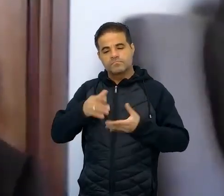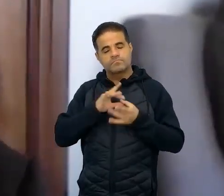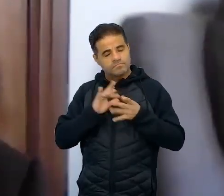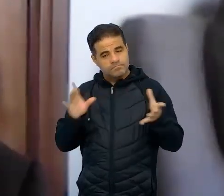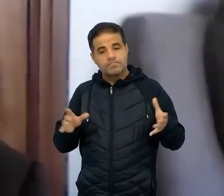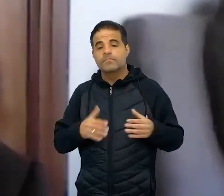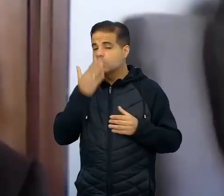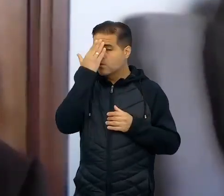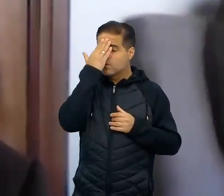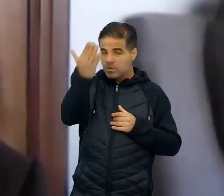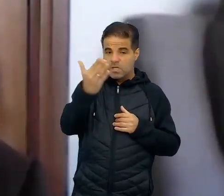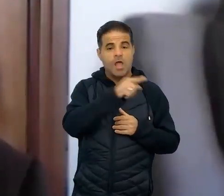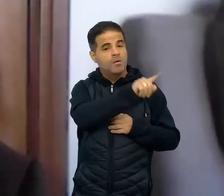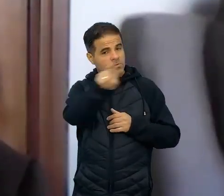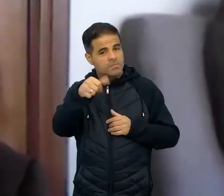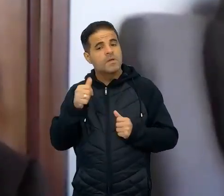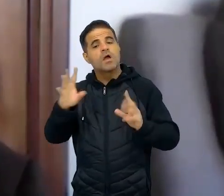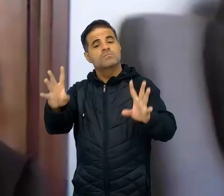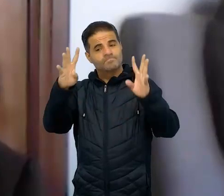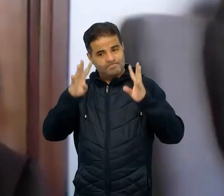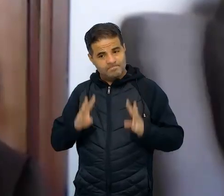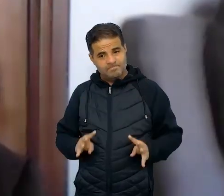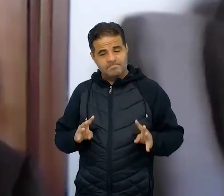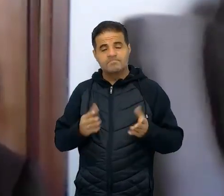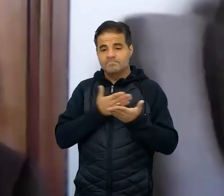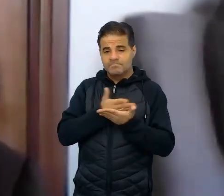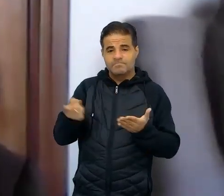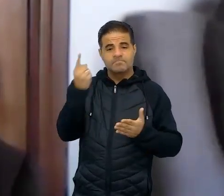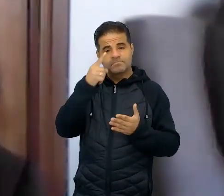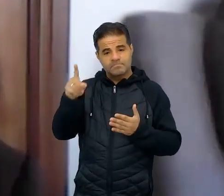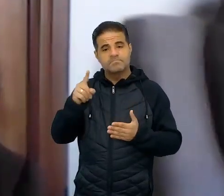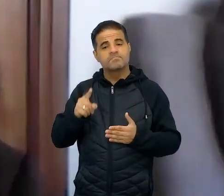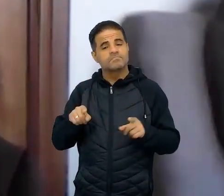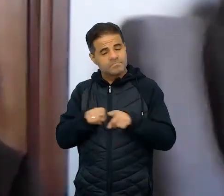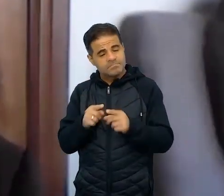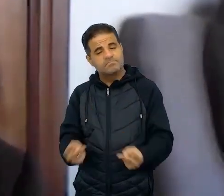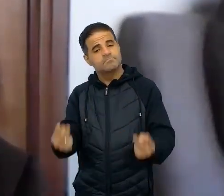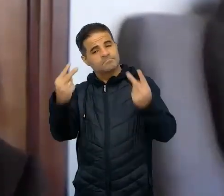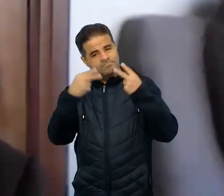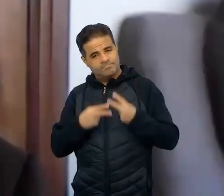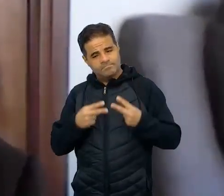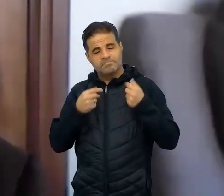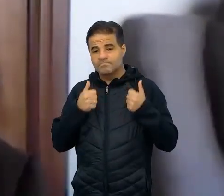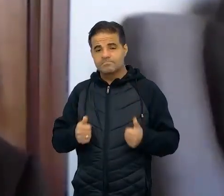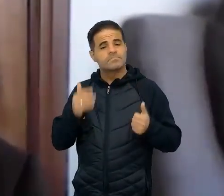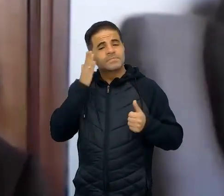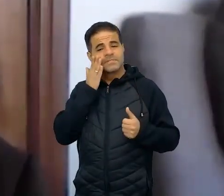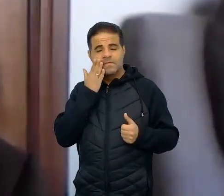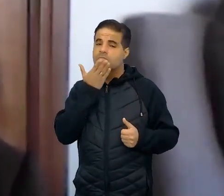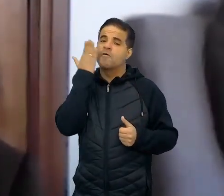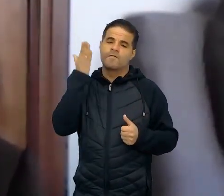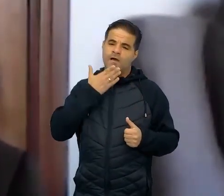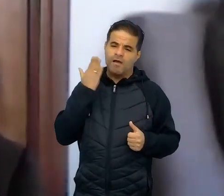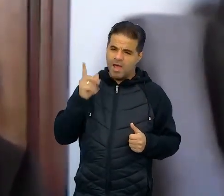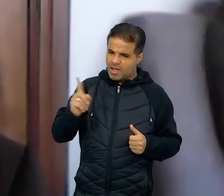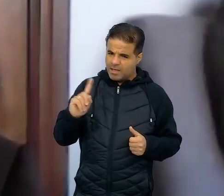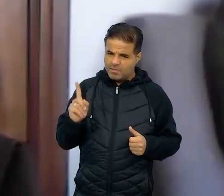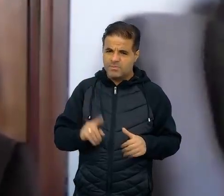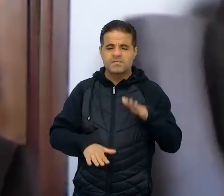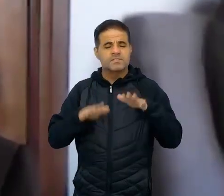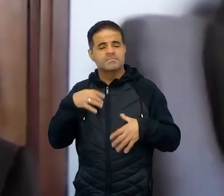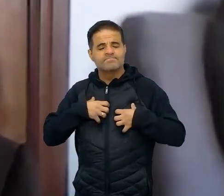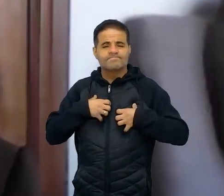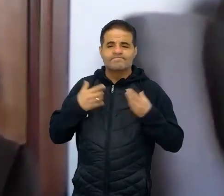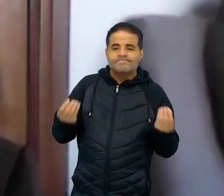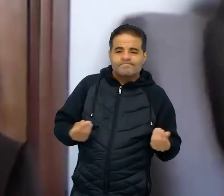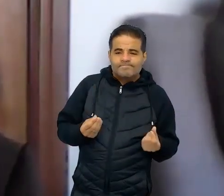Eu agradeço muito a atenção de vocês aí desse outro lado também da tela. Sei que não é fácil, né? Às vezes vocês